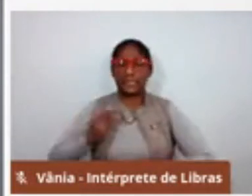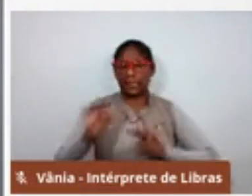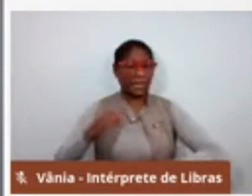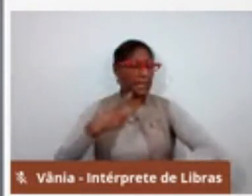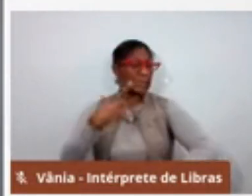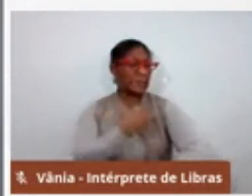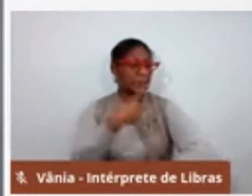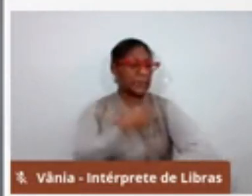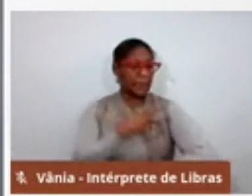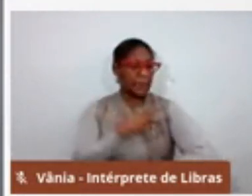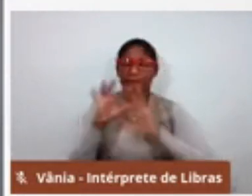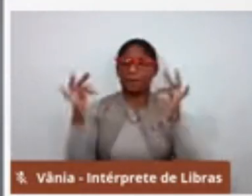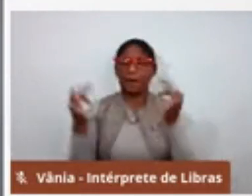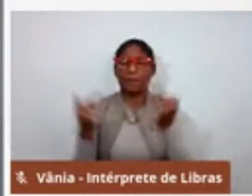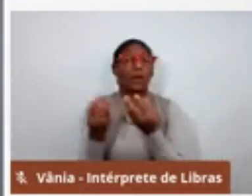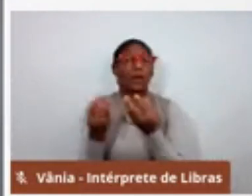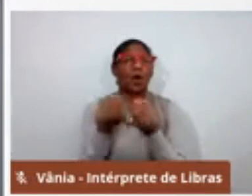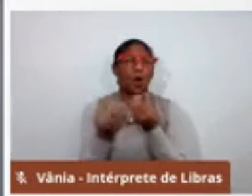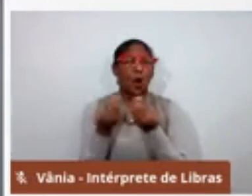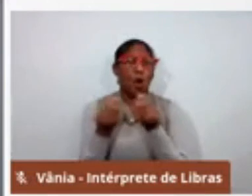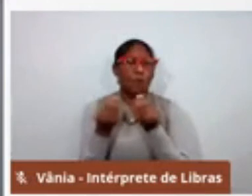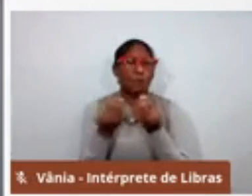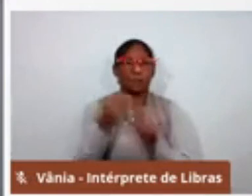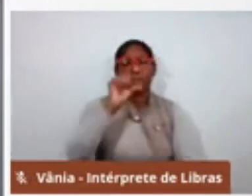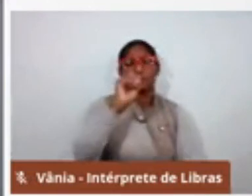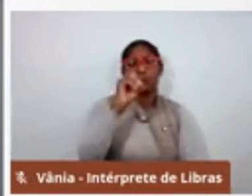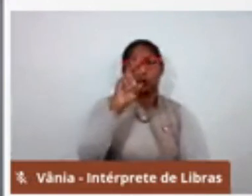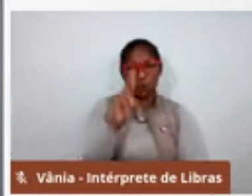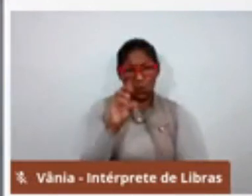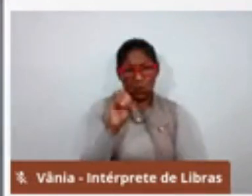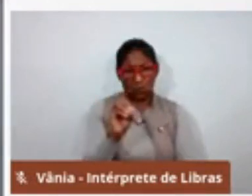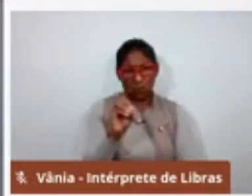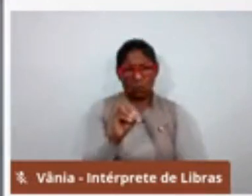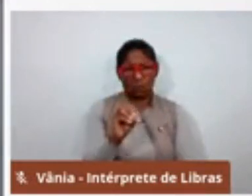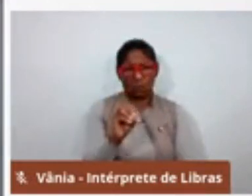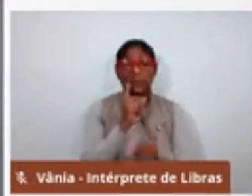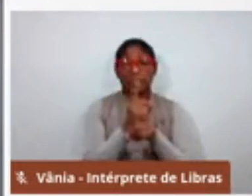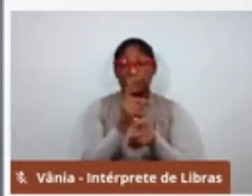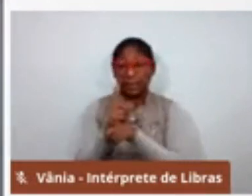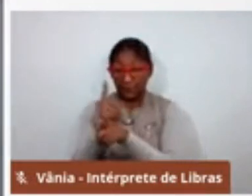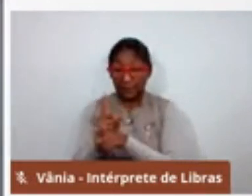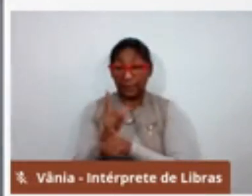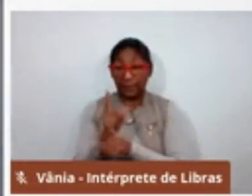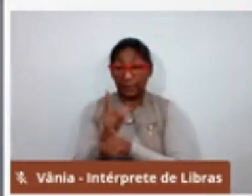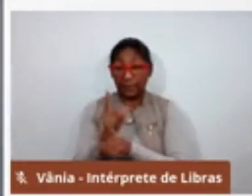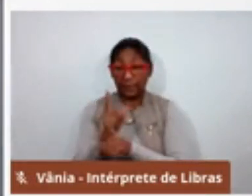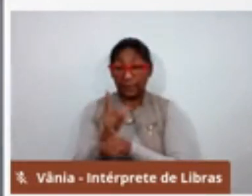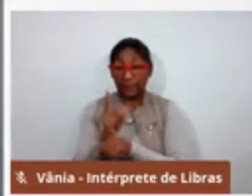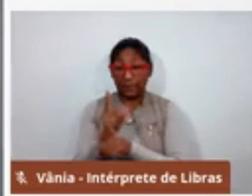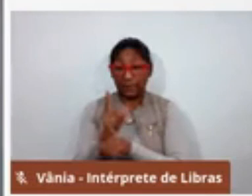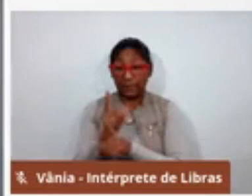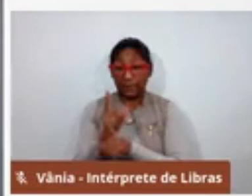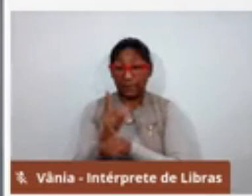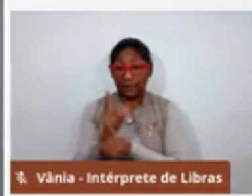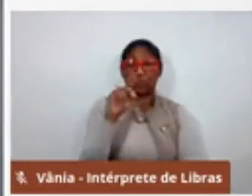dos familiares, porém fará isso com o teste sorológico que detecta anticorpos, não sendo esse o teste correto para tal finalidade, que deve ser feito